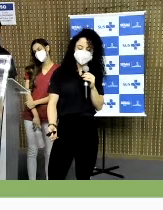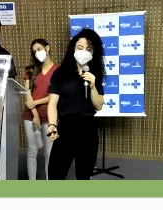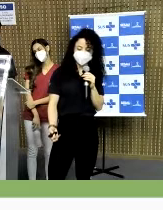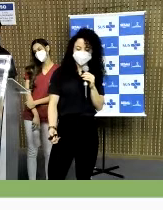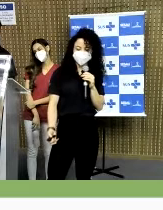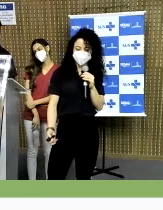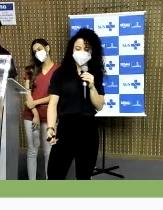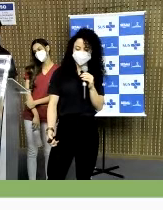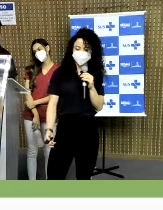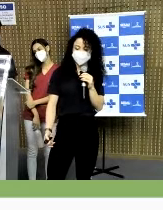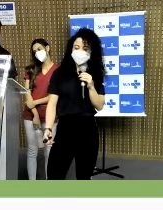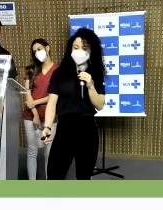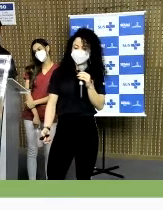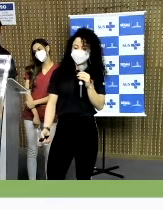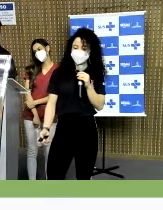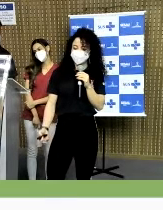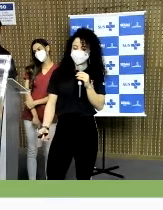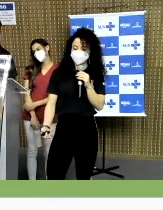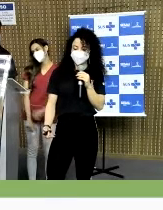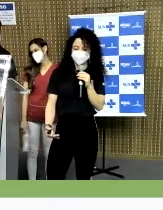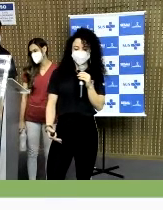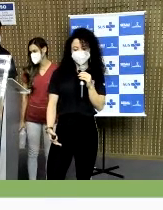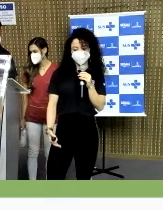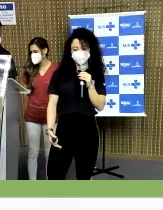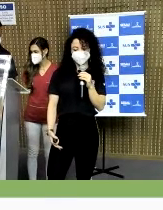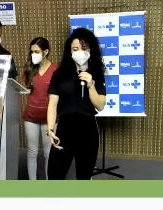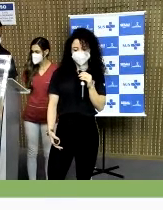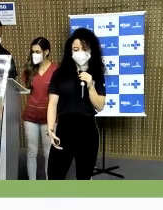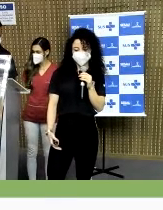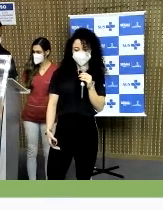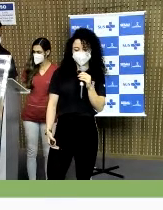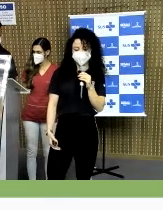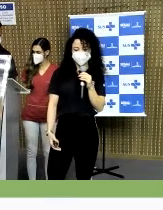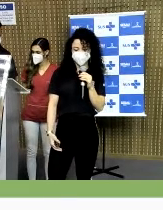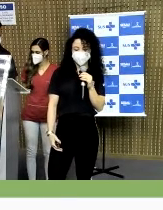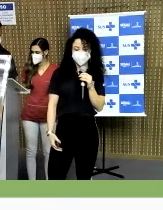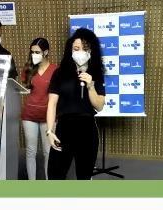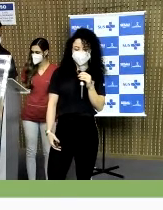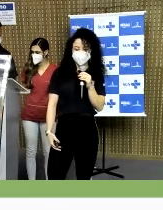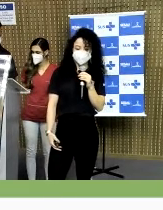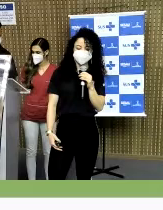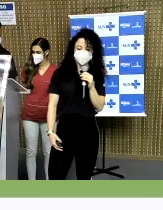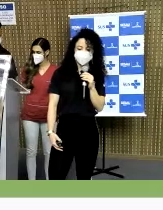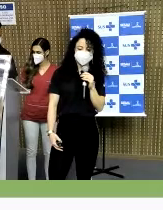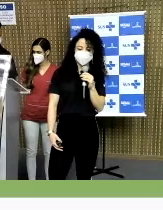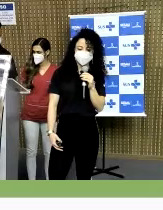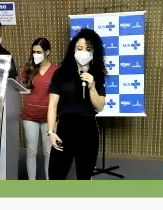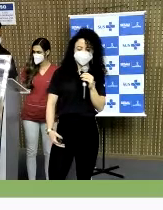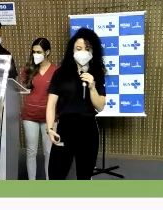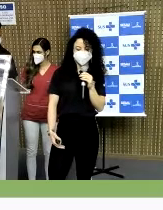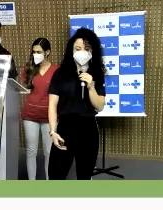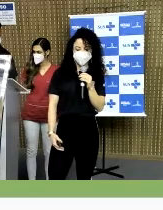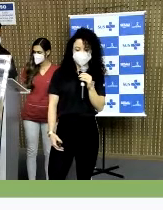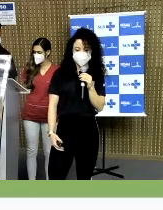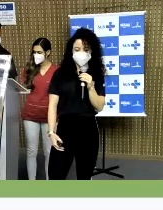2020 de 75% e em primeiro semestre de 2021 de 71%. Em relação à